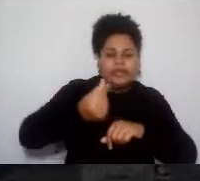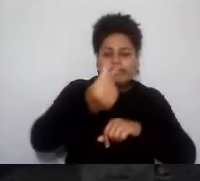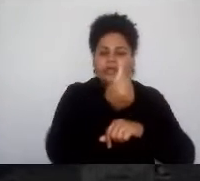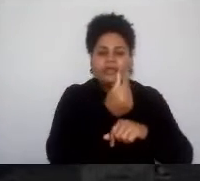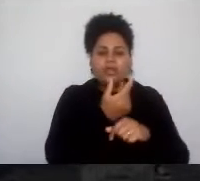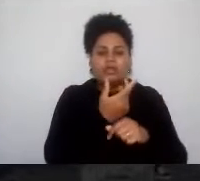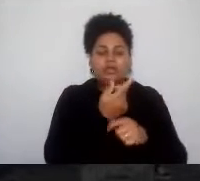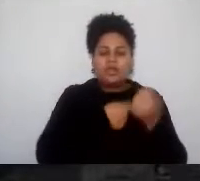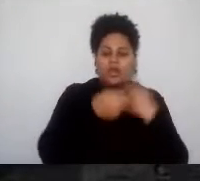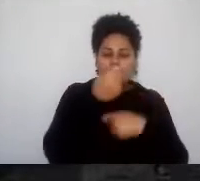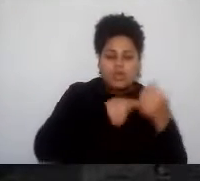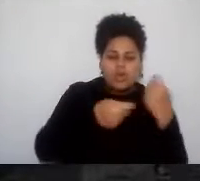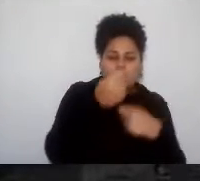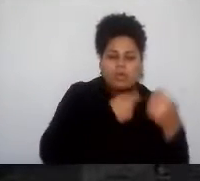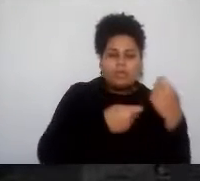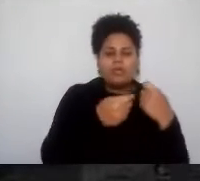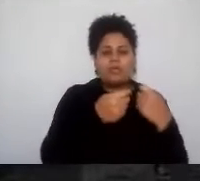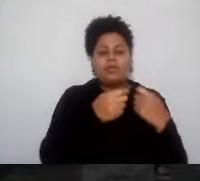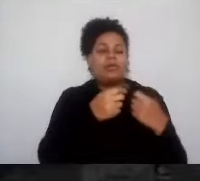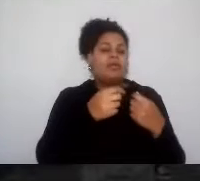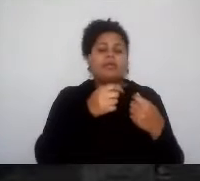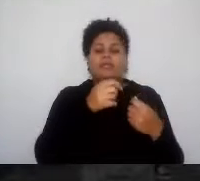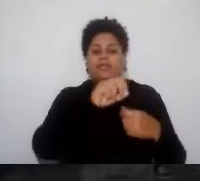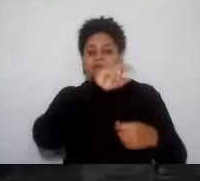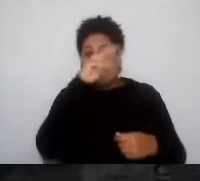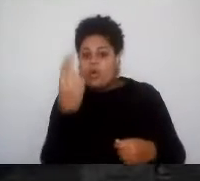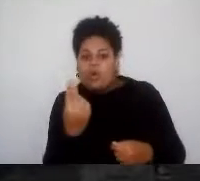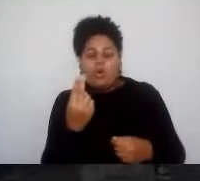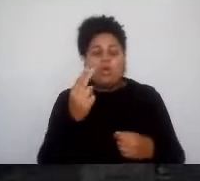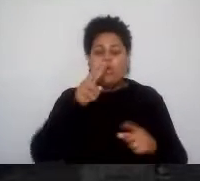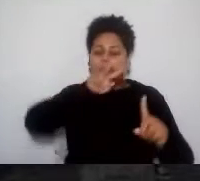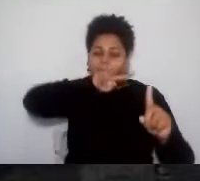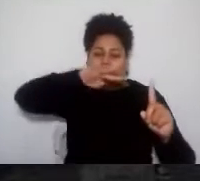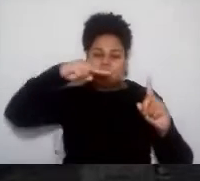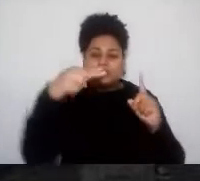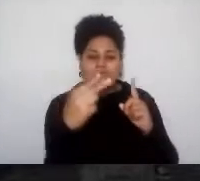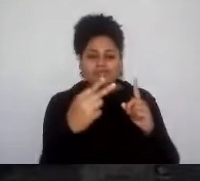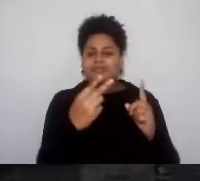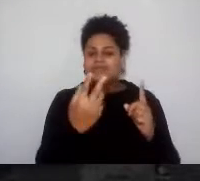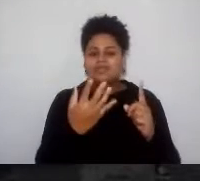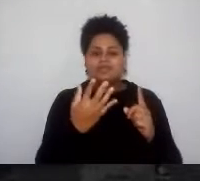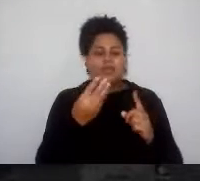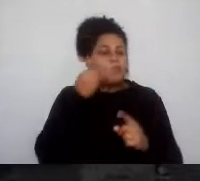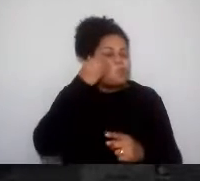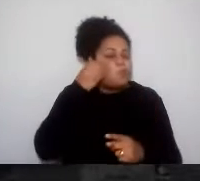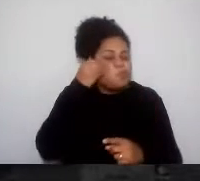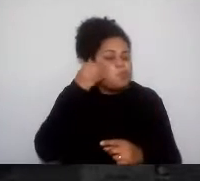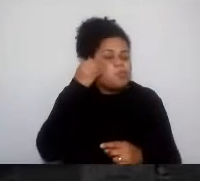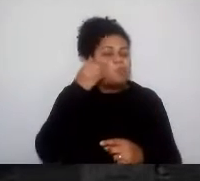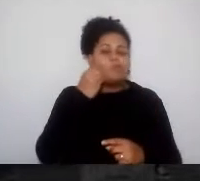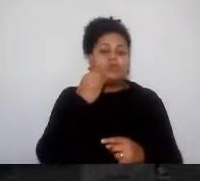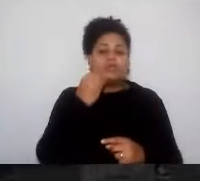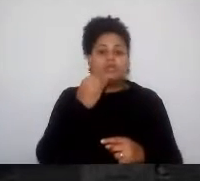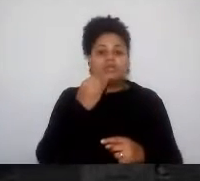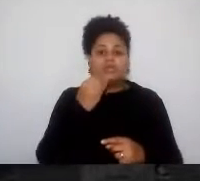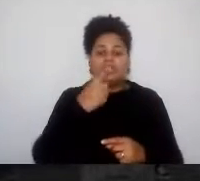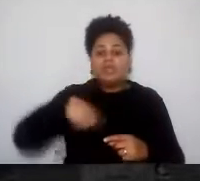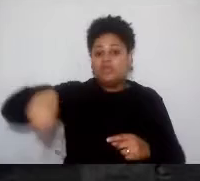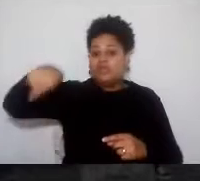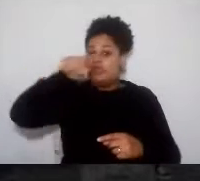subjetivo, experiências em curso, nós temos uma conjuntura